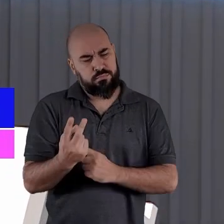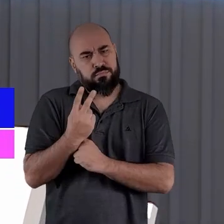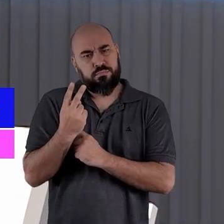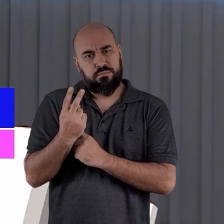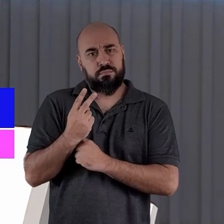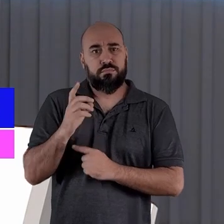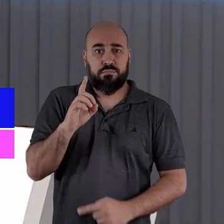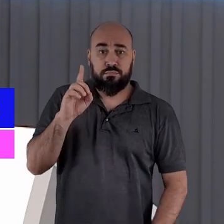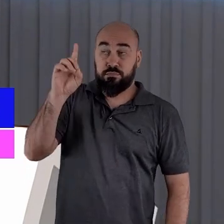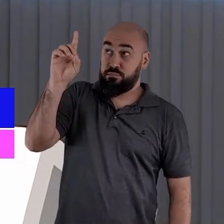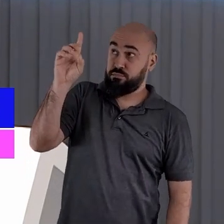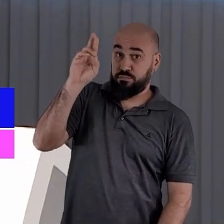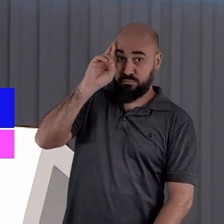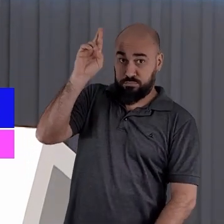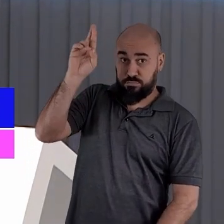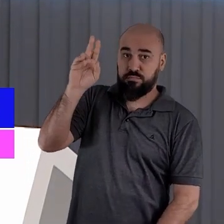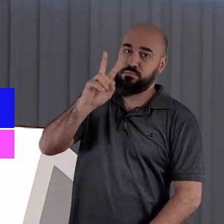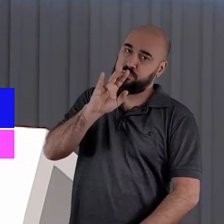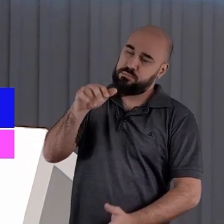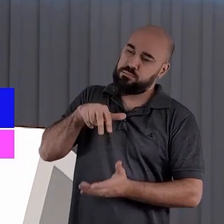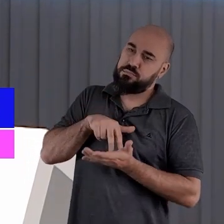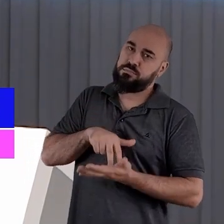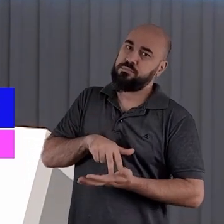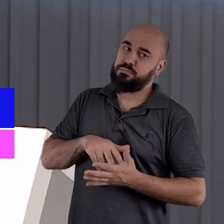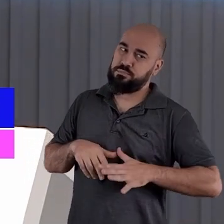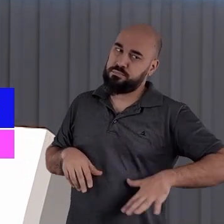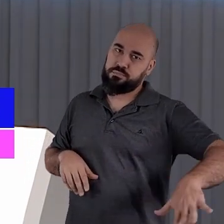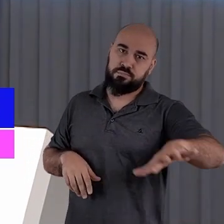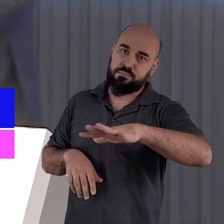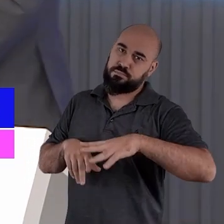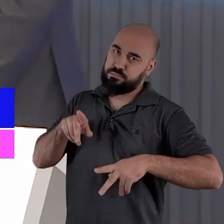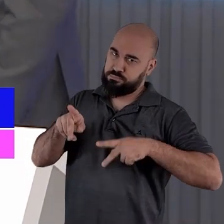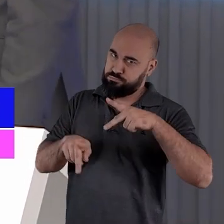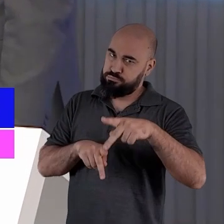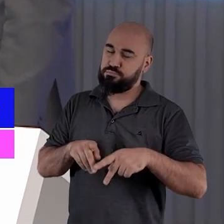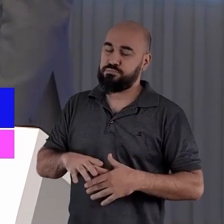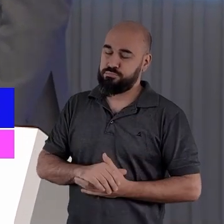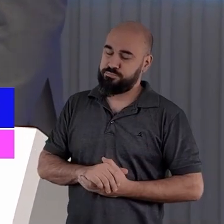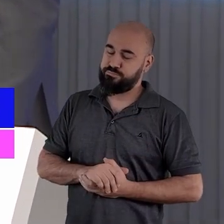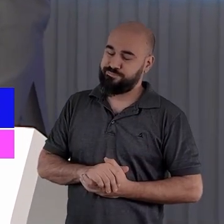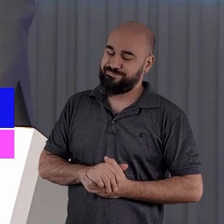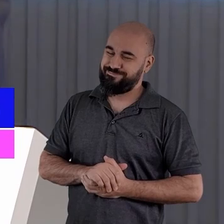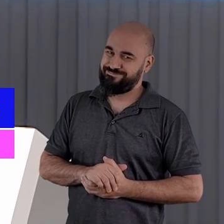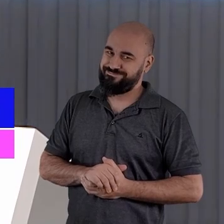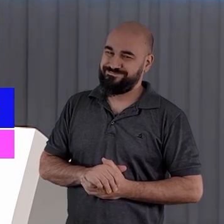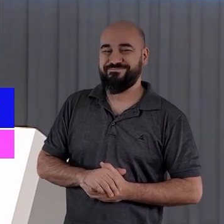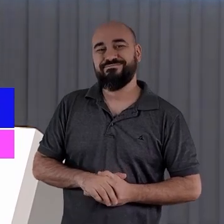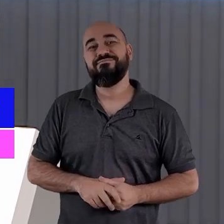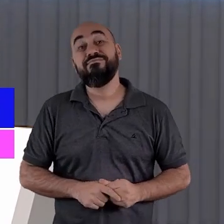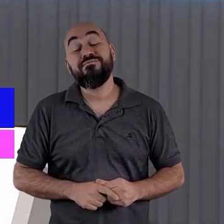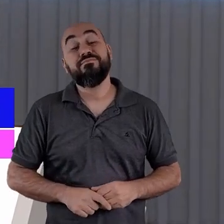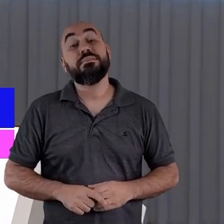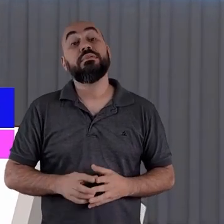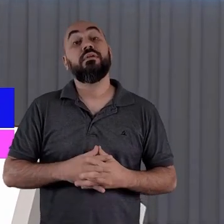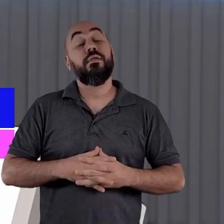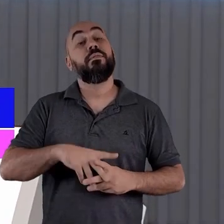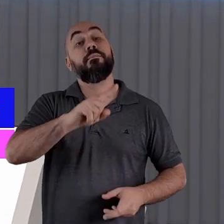porque o Senhor sustentará o seu povo fiel. Voltando aqui, então temos